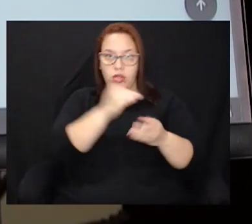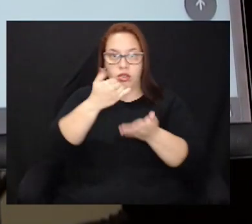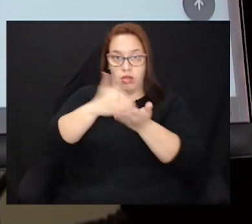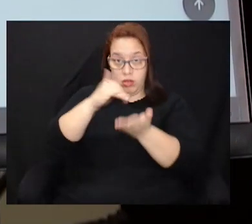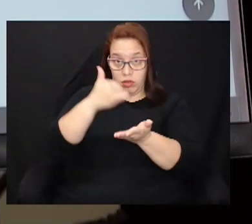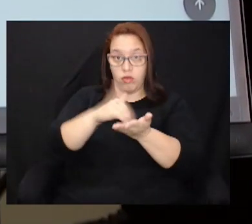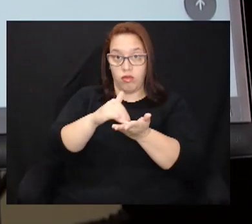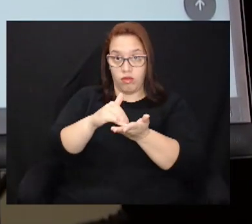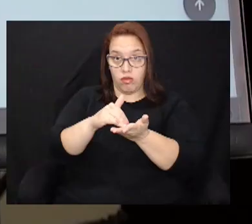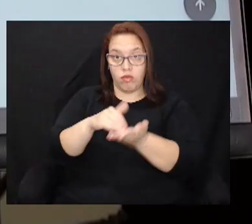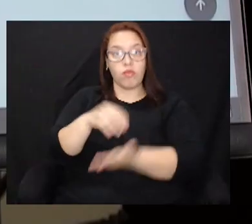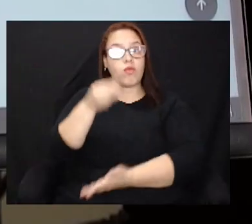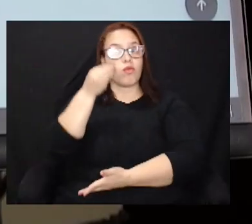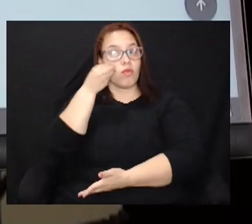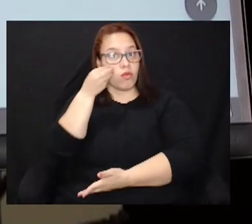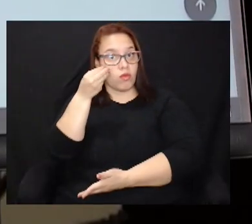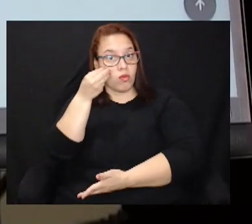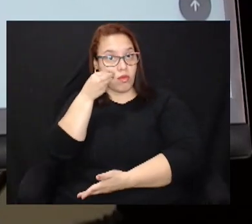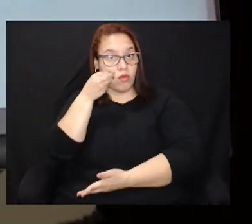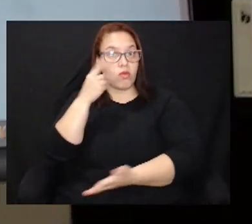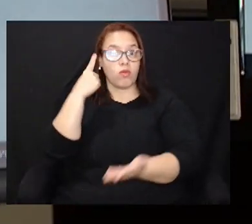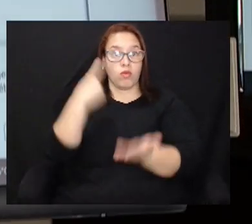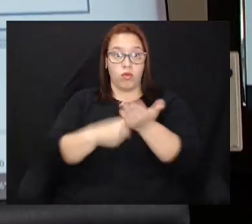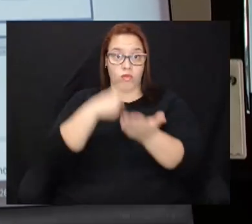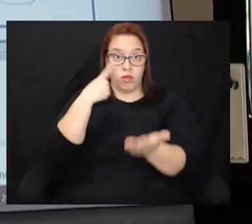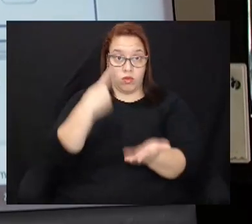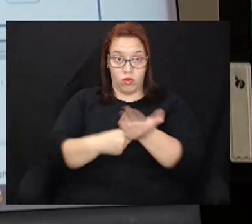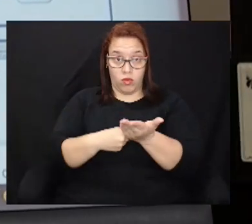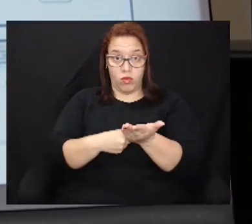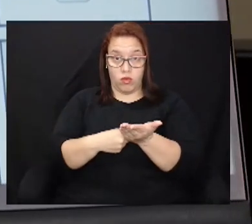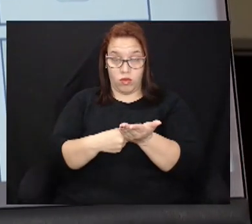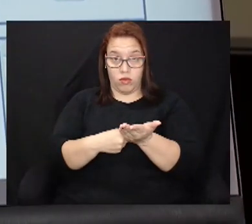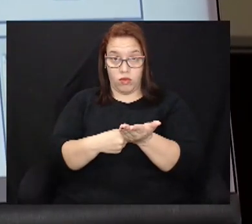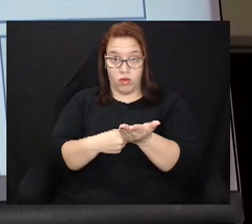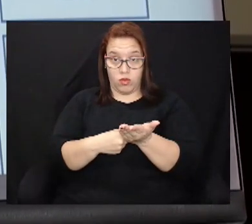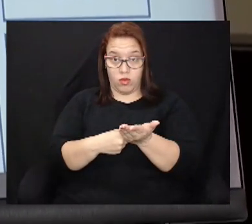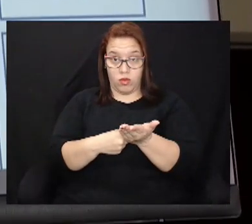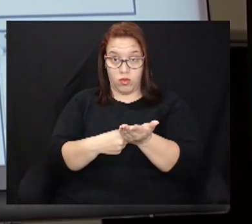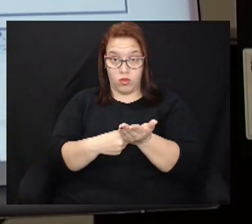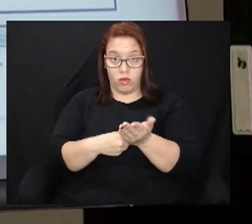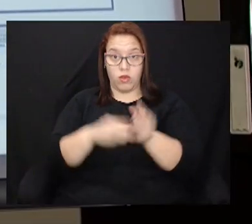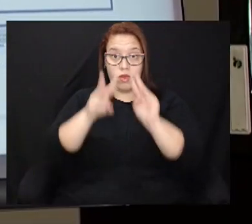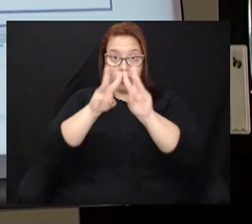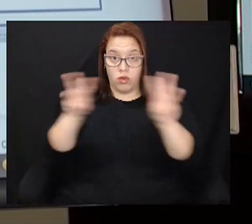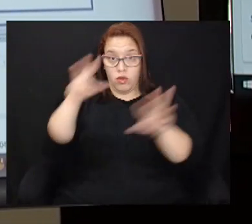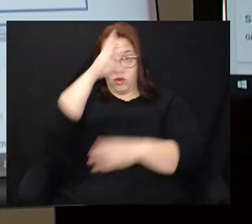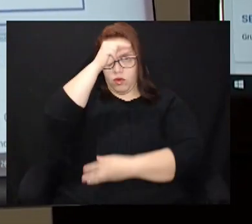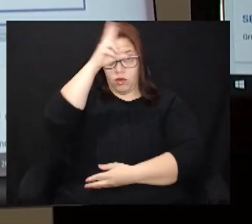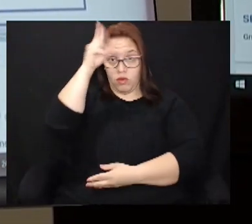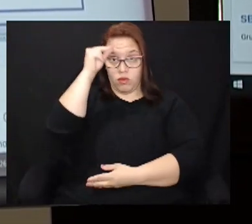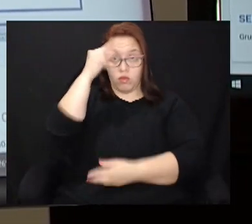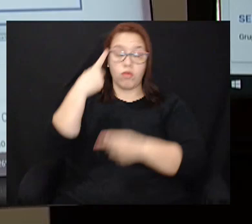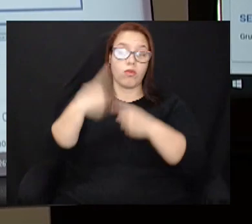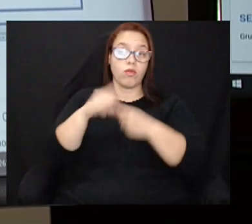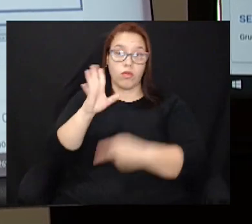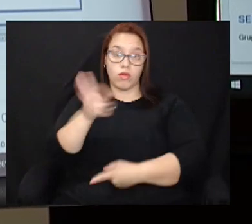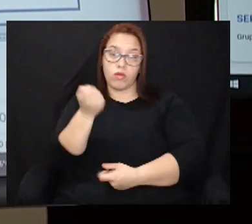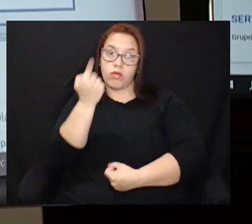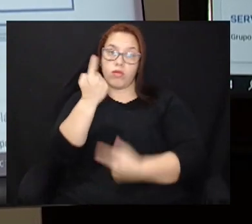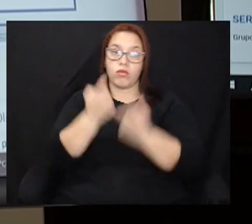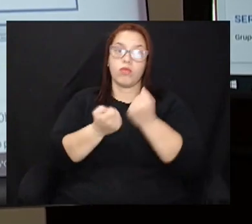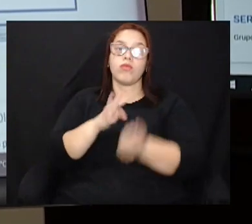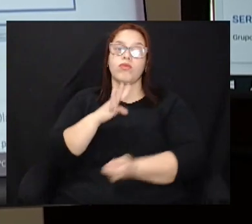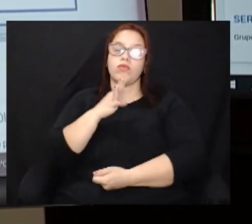tente também fazer o agendamento de atendimento no portal da Prefeitura. Porque nós já temos alguns casos conhecidos